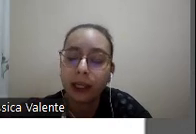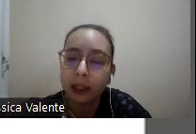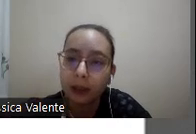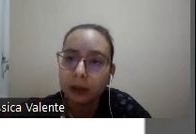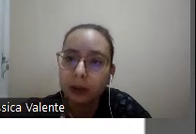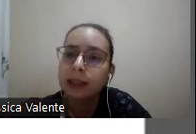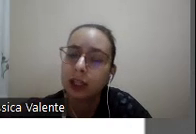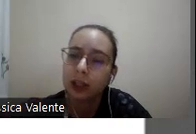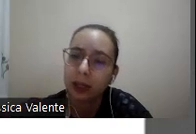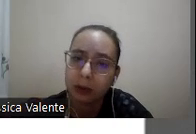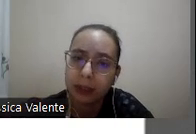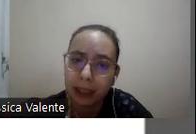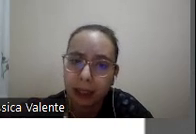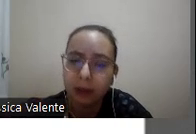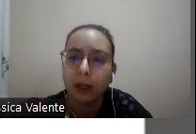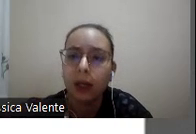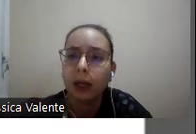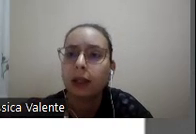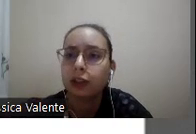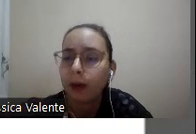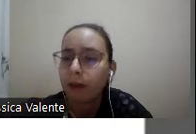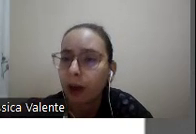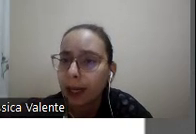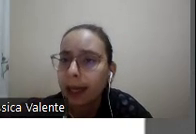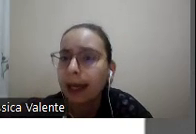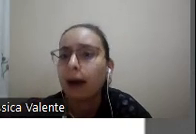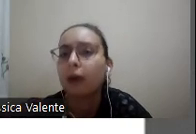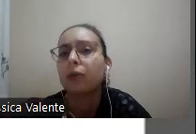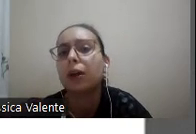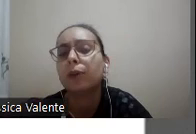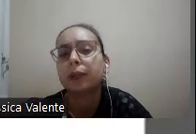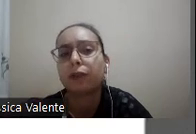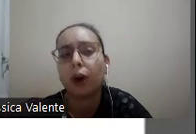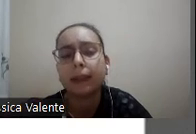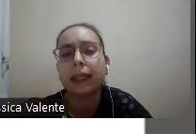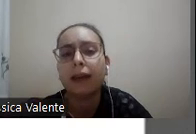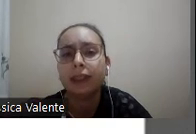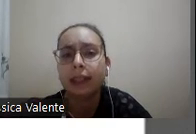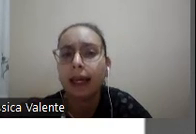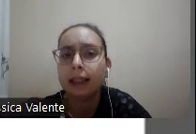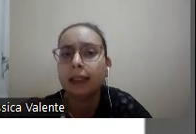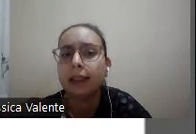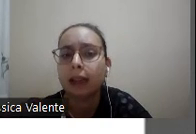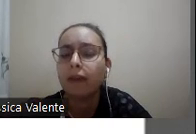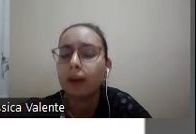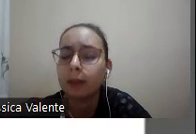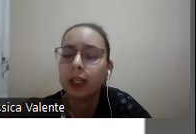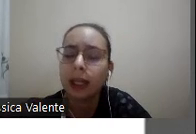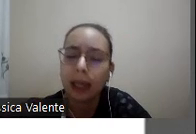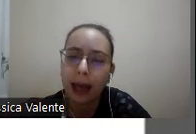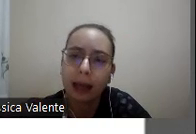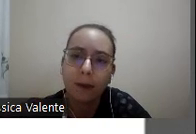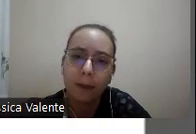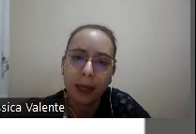for falando seja traduzido de uma forma legal, uma forma assim, eficiente. Isso é uma forma